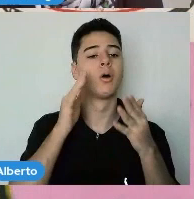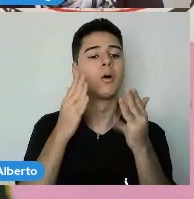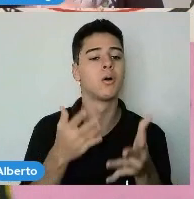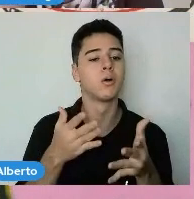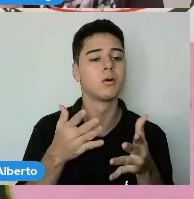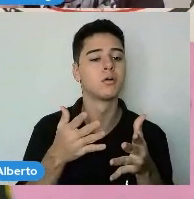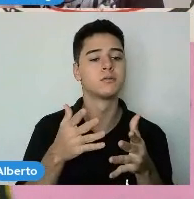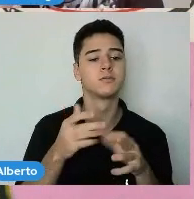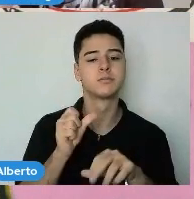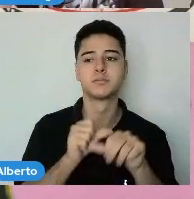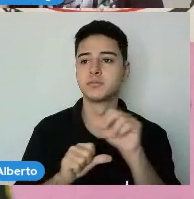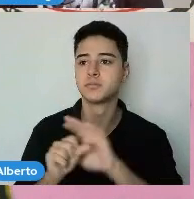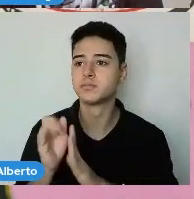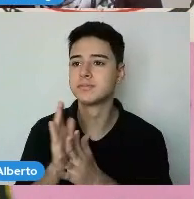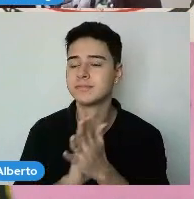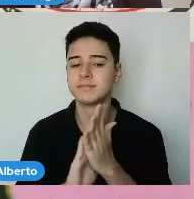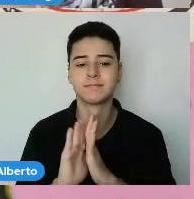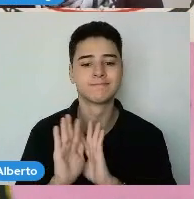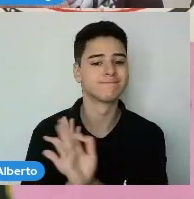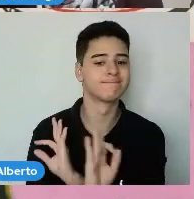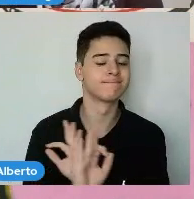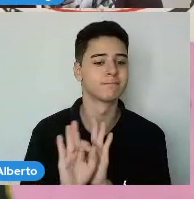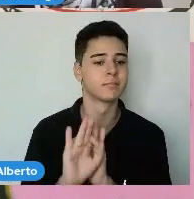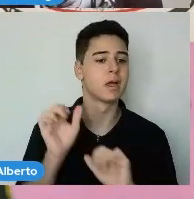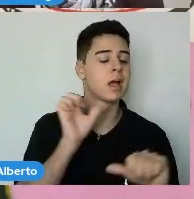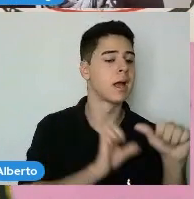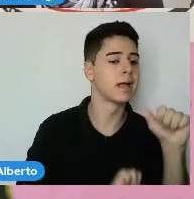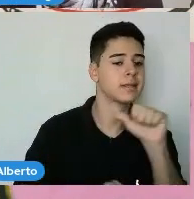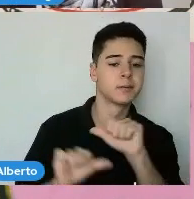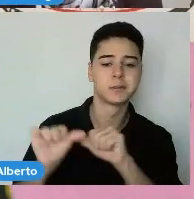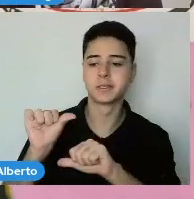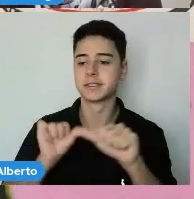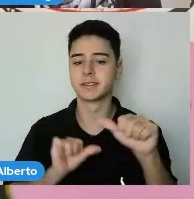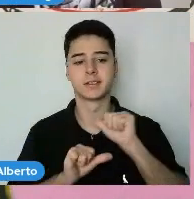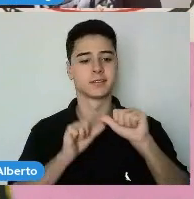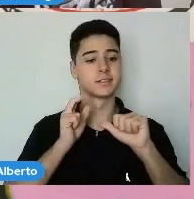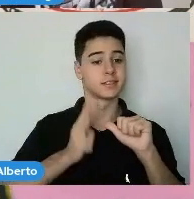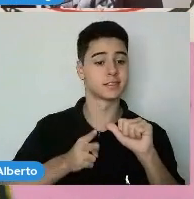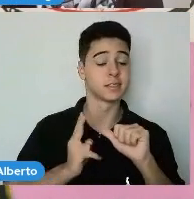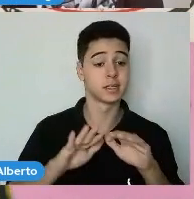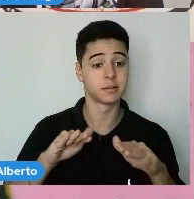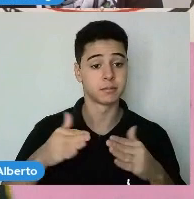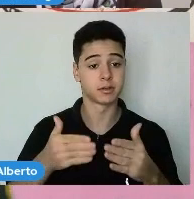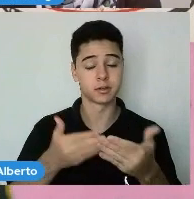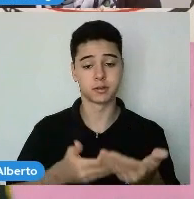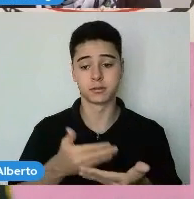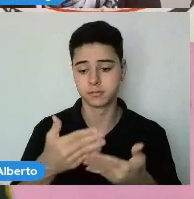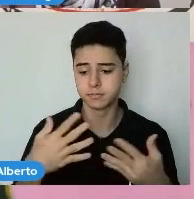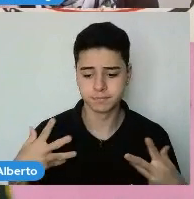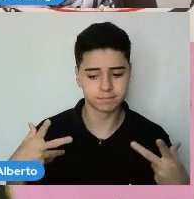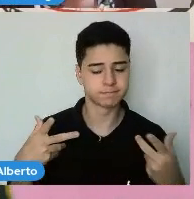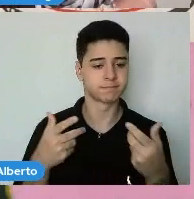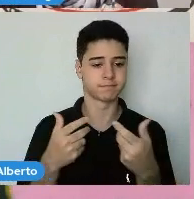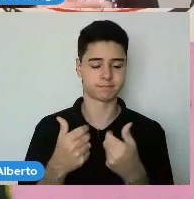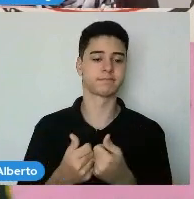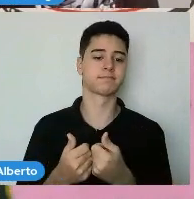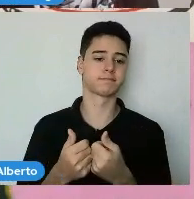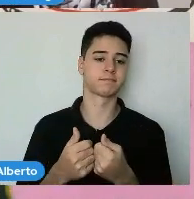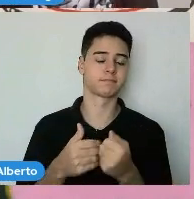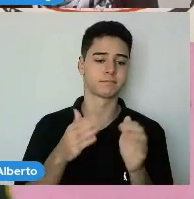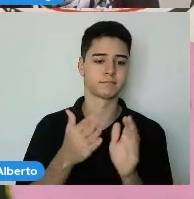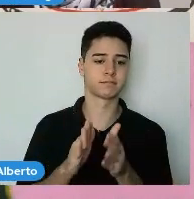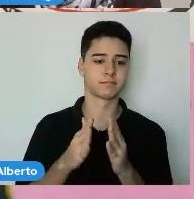mutáveis, elas vão mudando e vão se desdobrando, né? E as produções